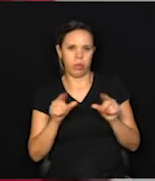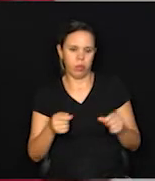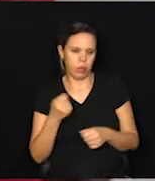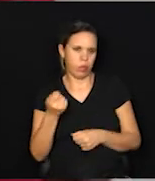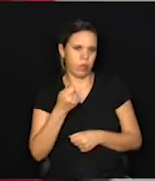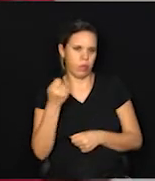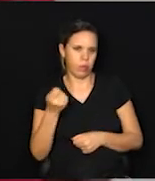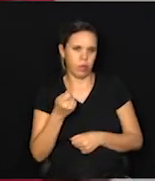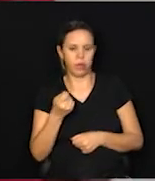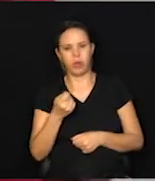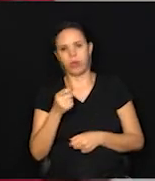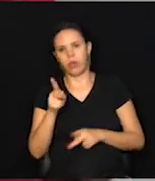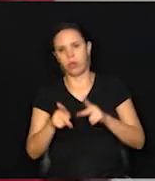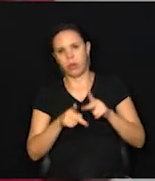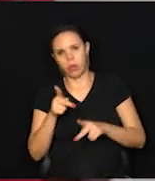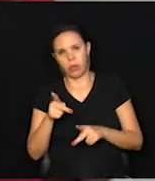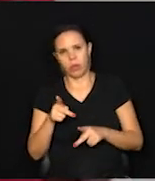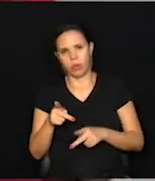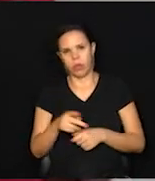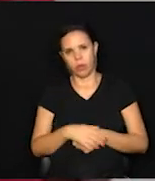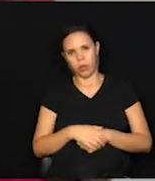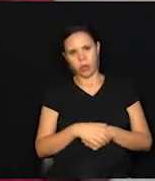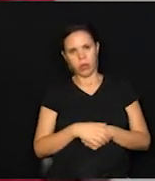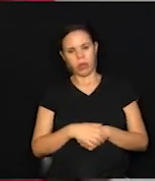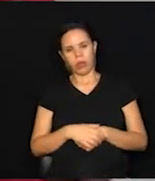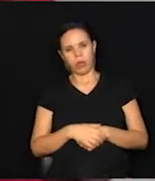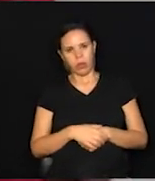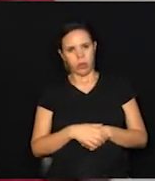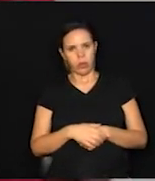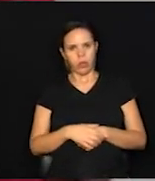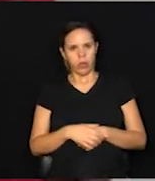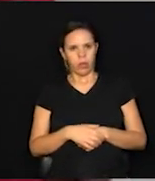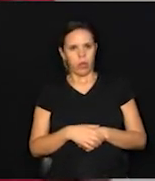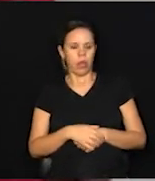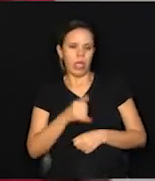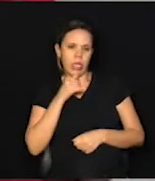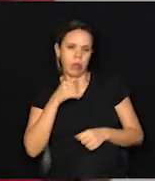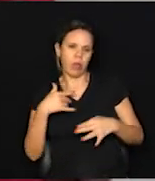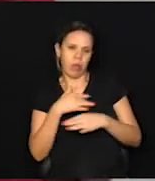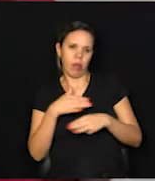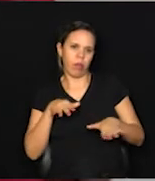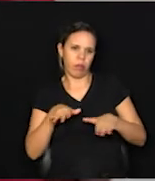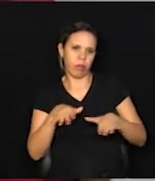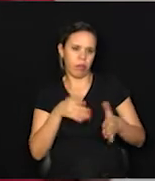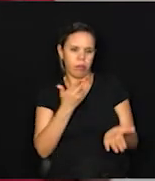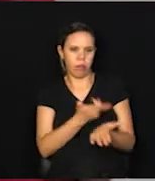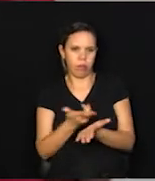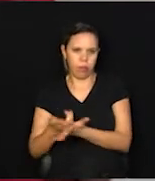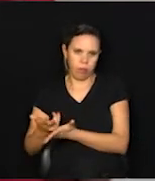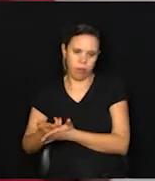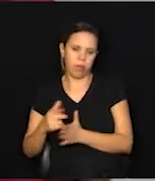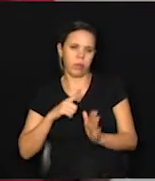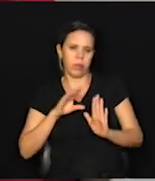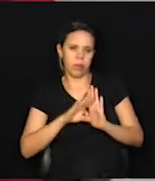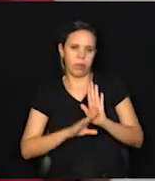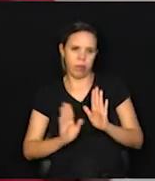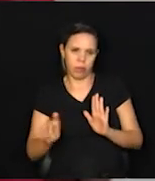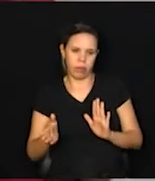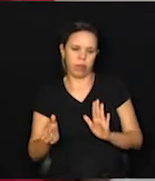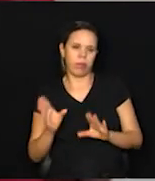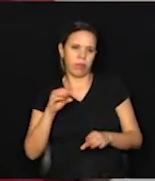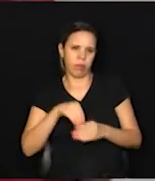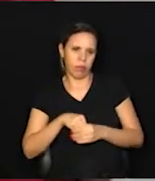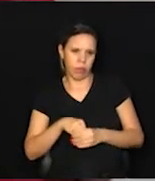graves, pacientes que têm condições de restrição de mobilidade, acamados, e tem uma programação já toda prevista,